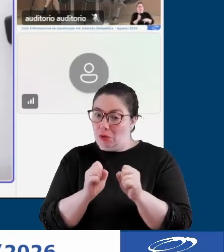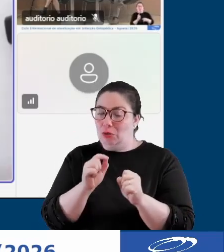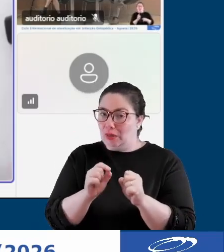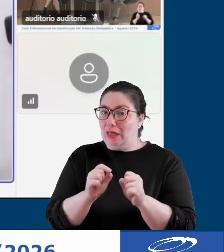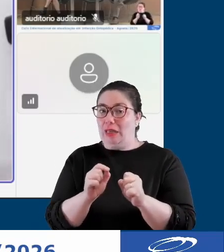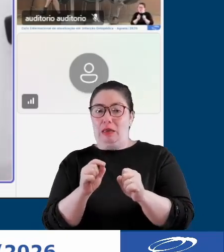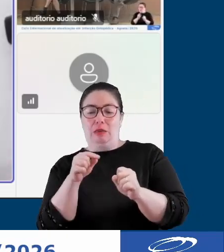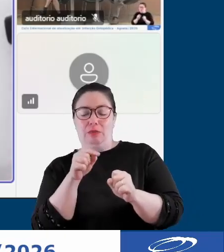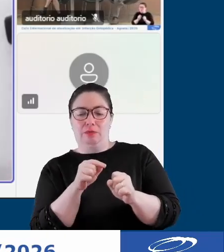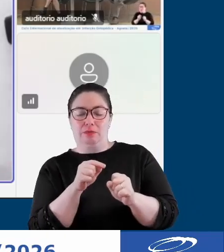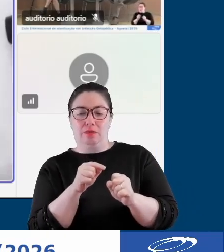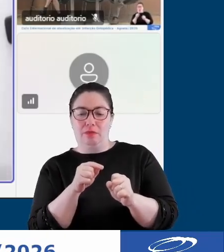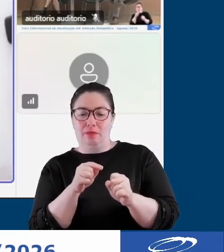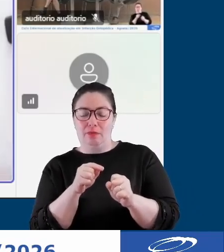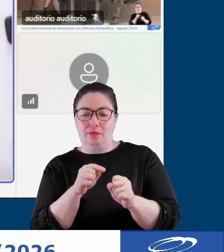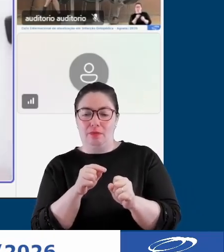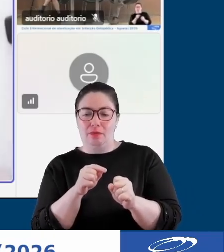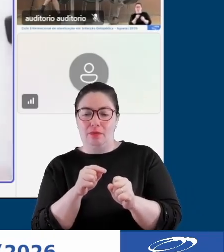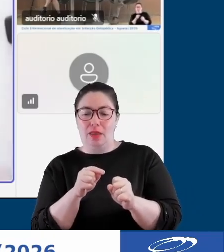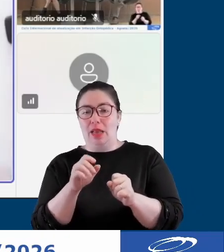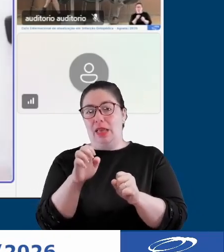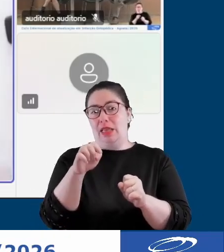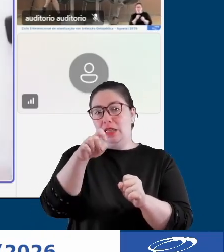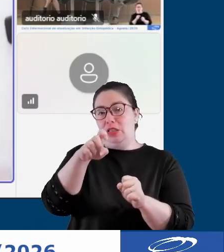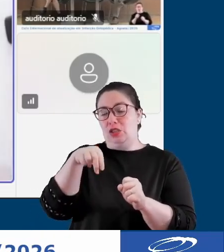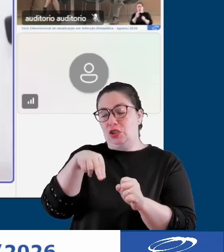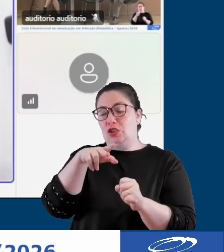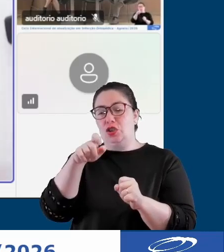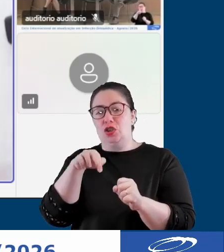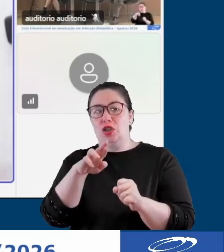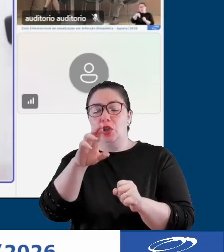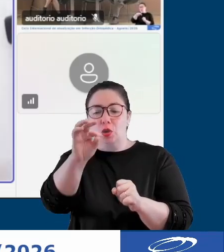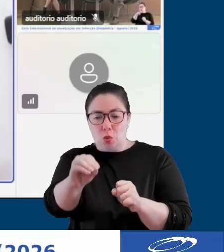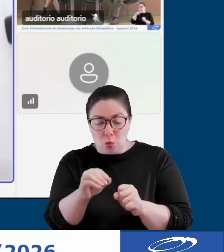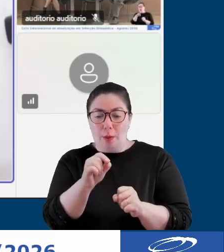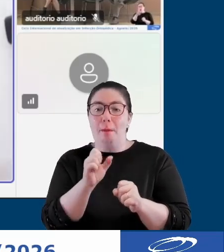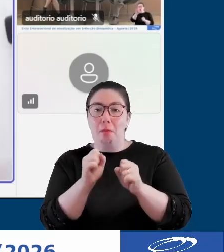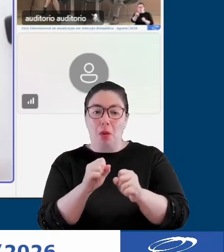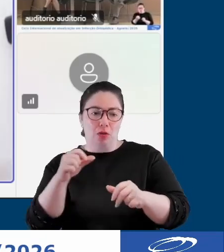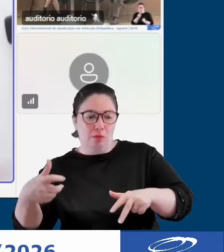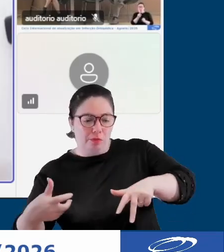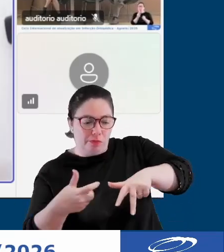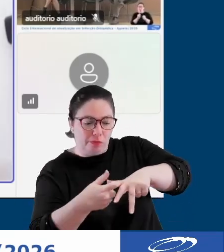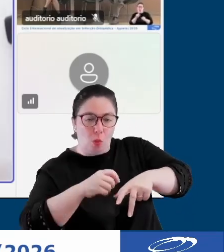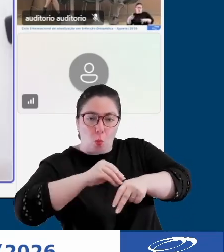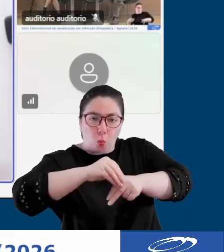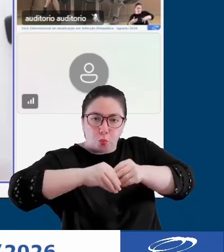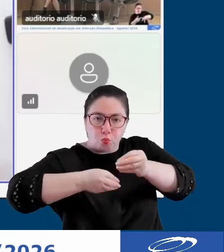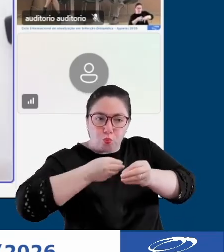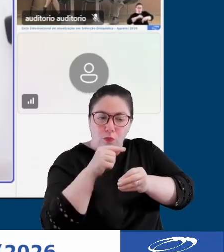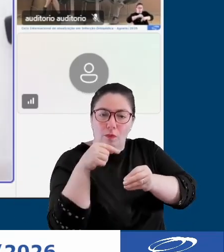ser um enxerto estruturado para estimular fusão e consolidação, ele muda o